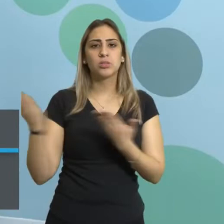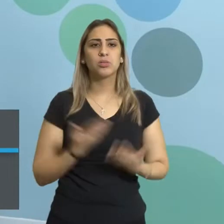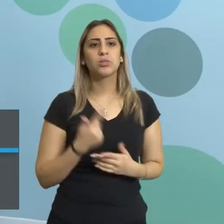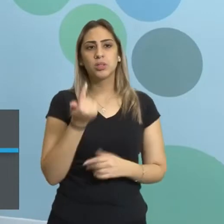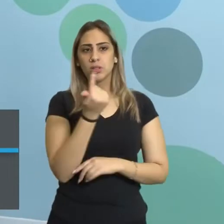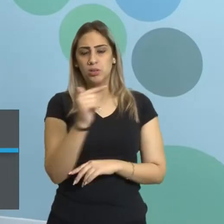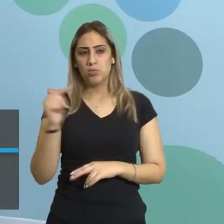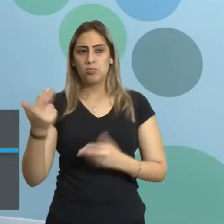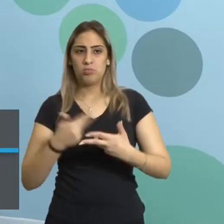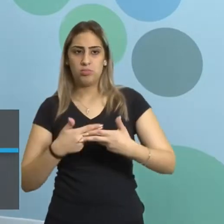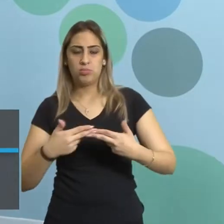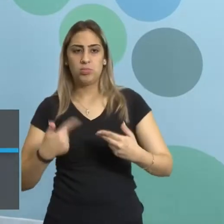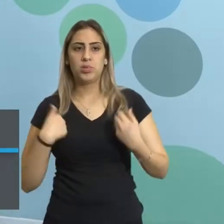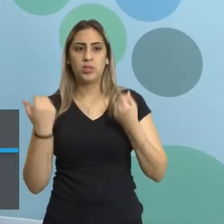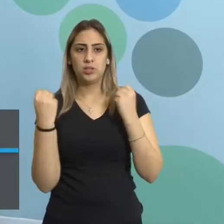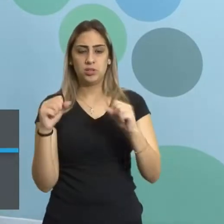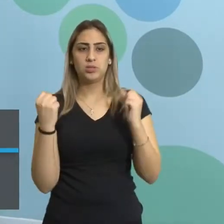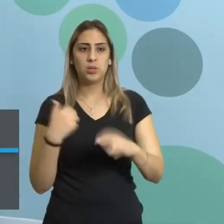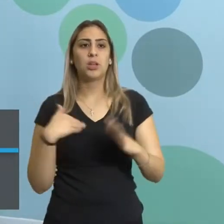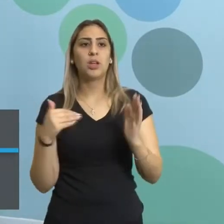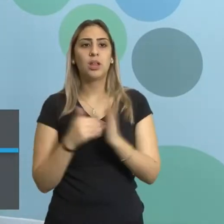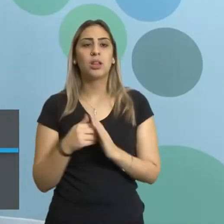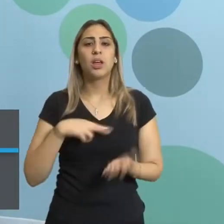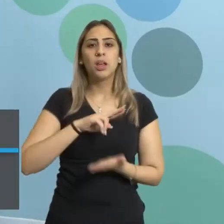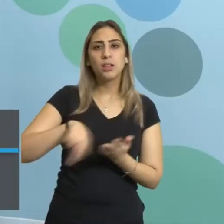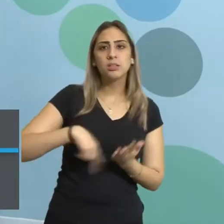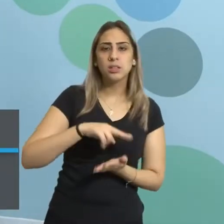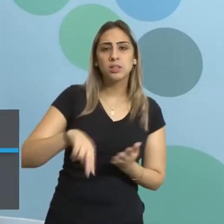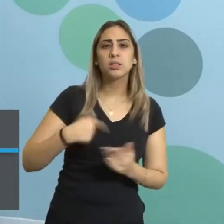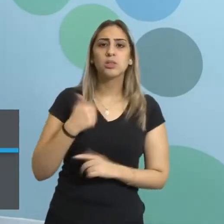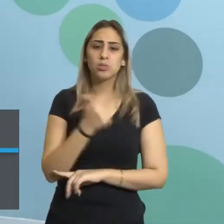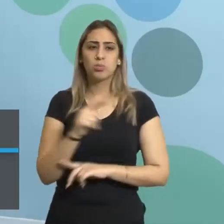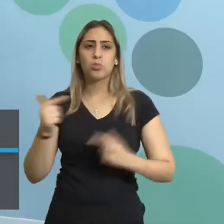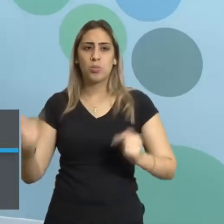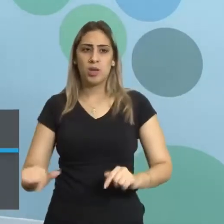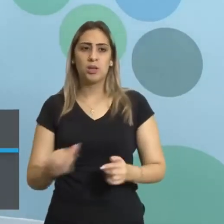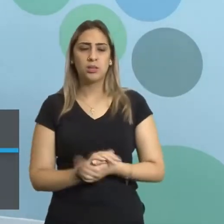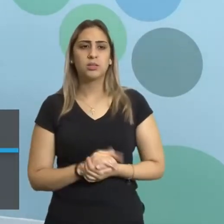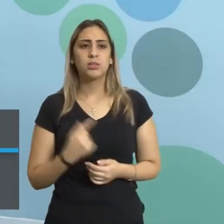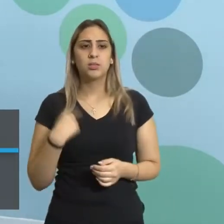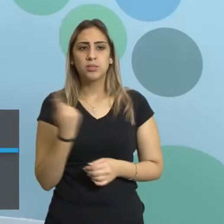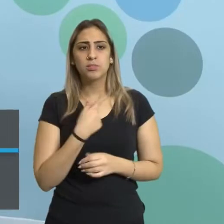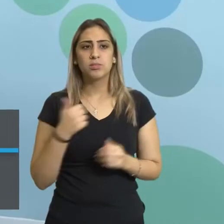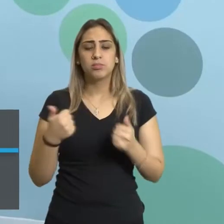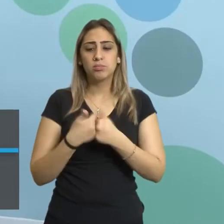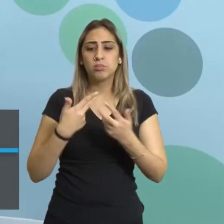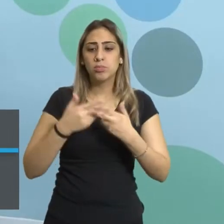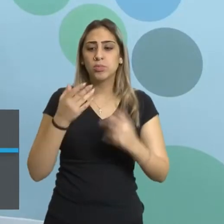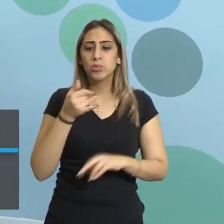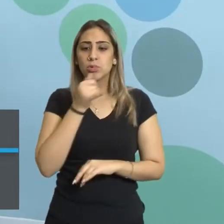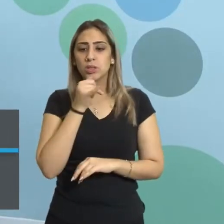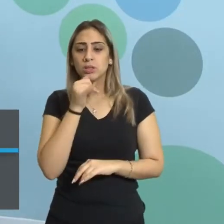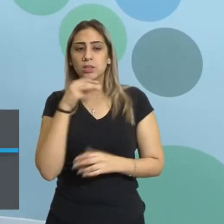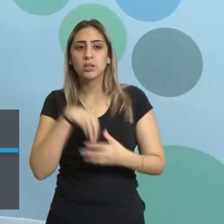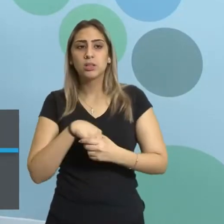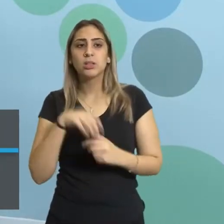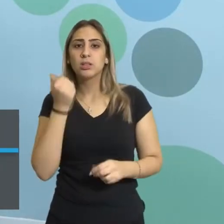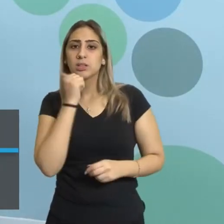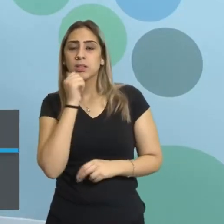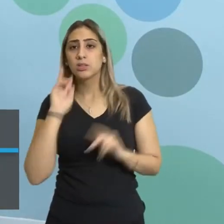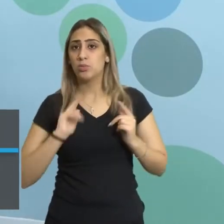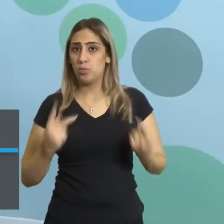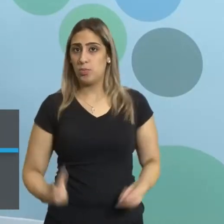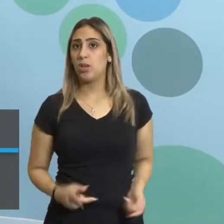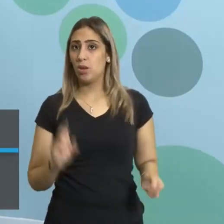aí esses outros elementos da ginástica e até mesmo as danças e tudo mais gasto social por exemplo aí no caso as ciências humanas